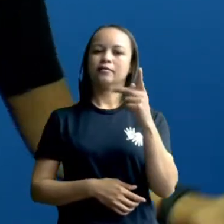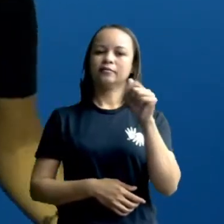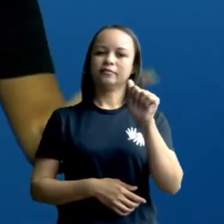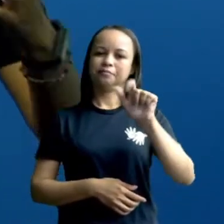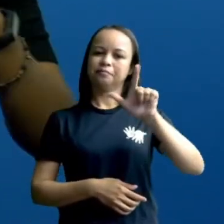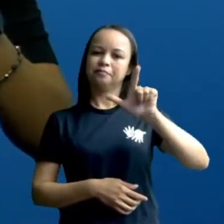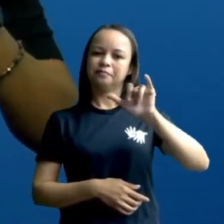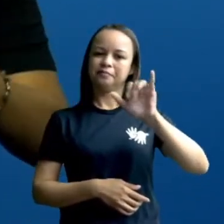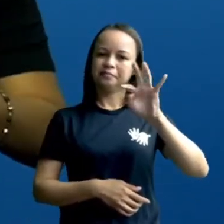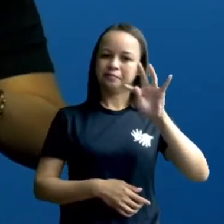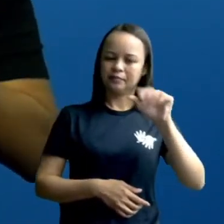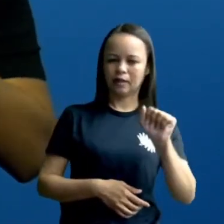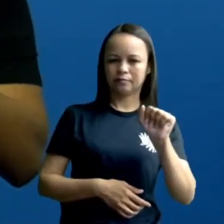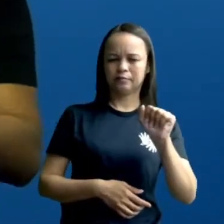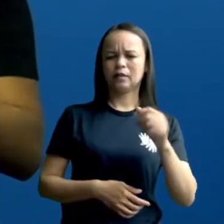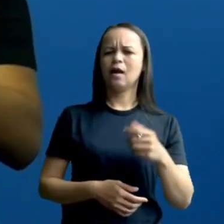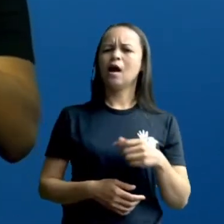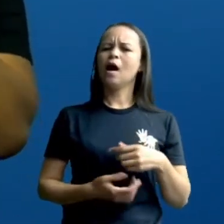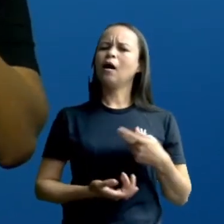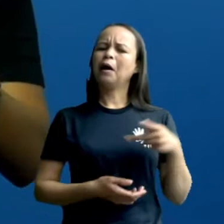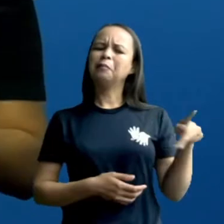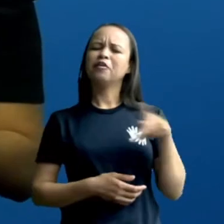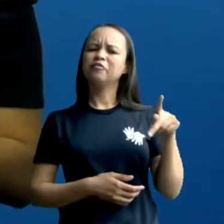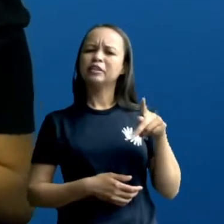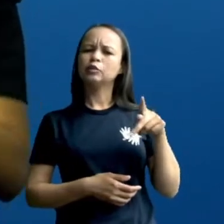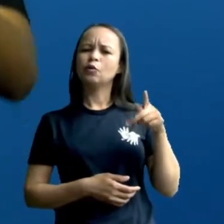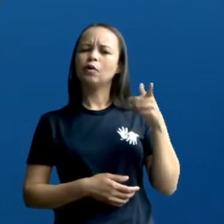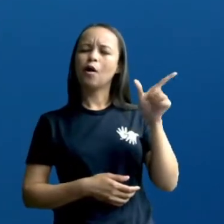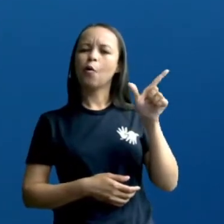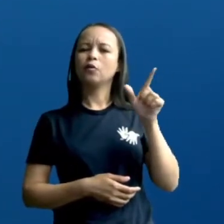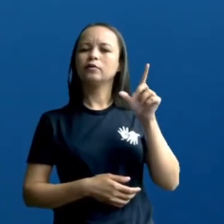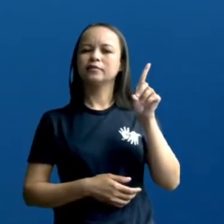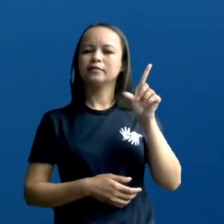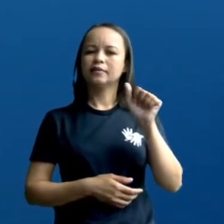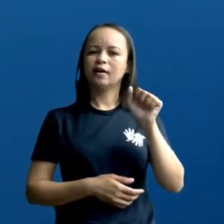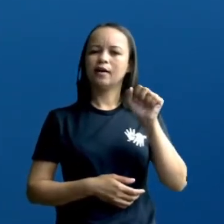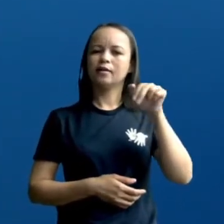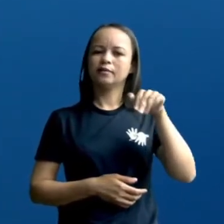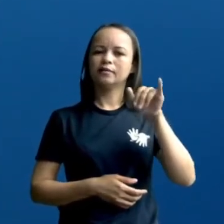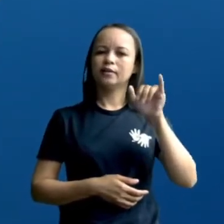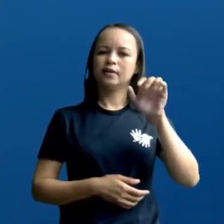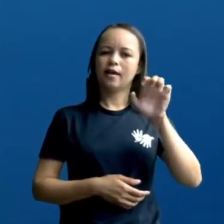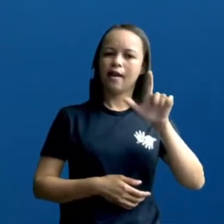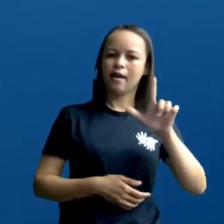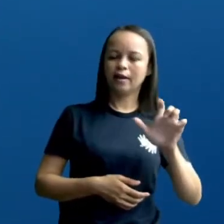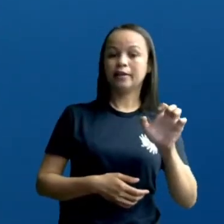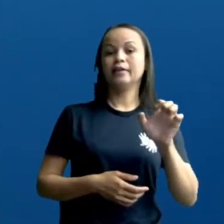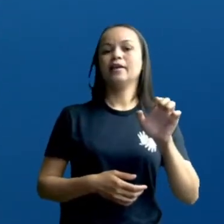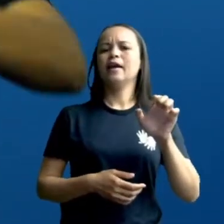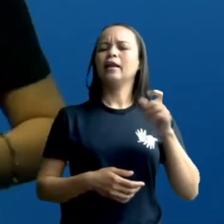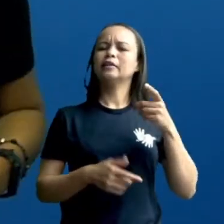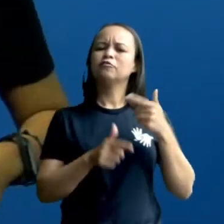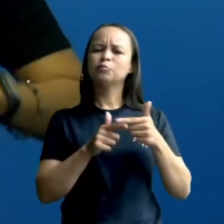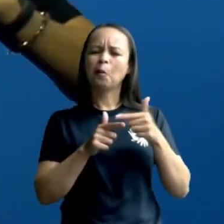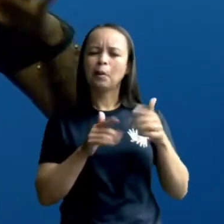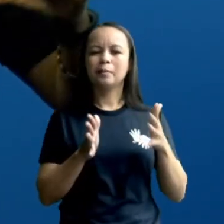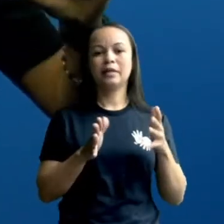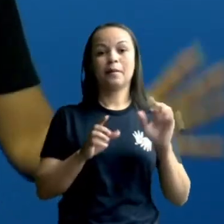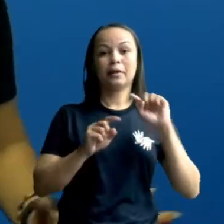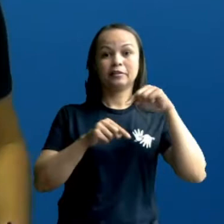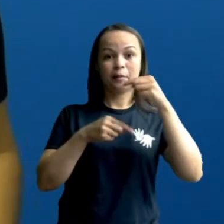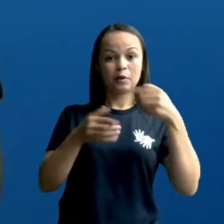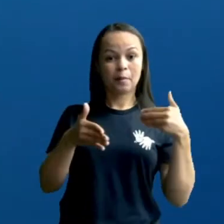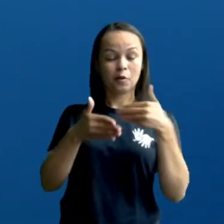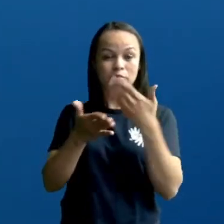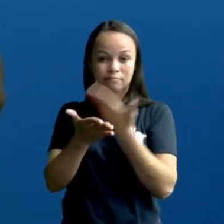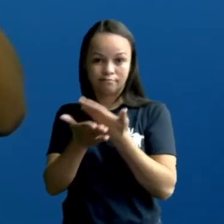Thalita. Professora Daniela, ela teve uns imprevistos, mas na próxima aula ela vai estar aqui junto com vocês, beleza? Então, hoje nós